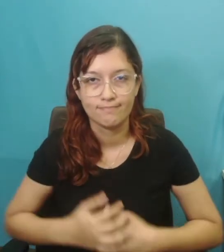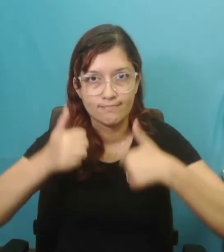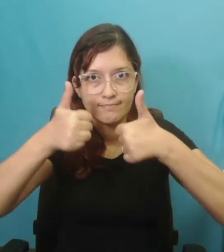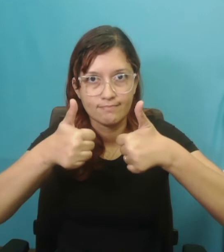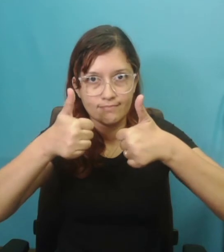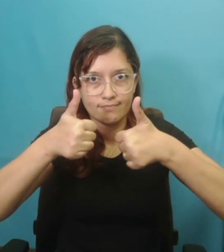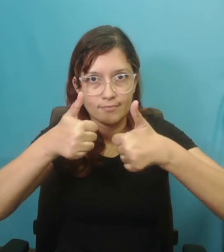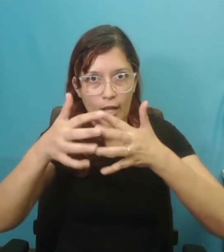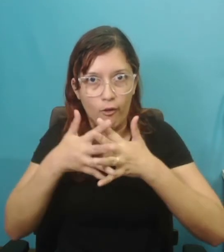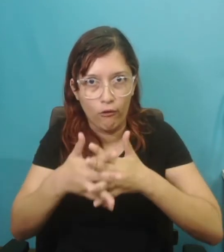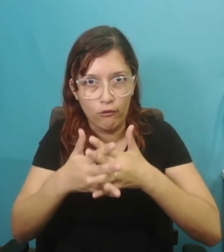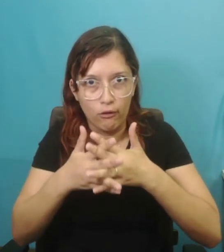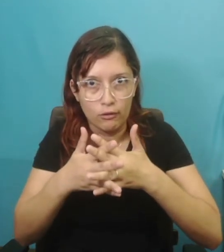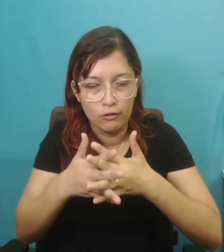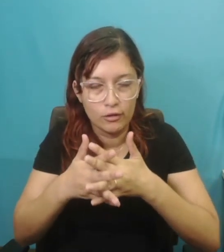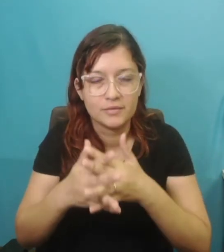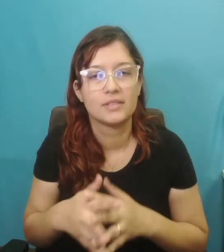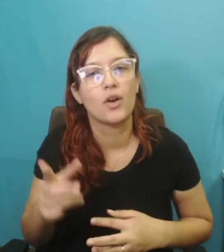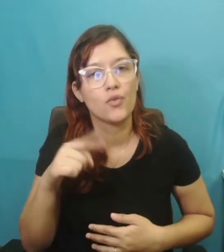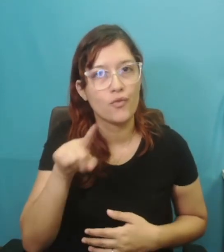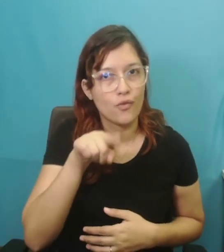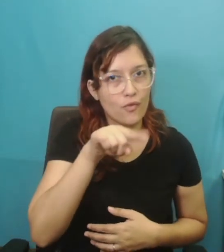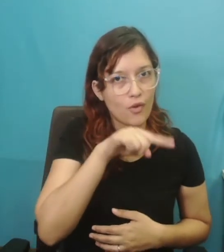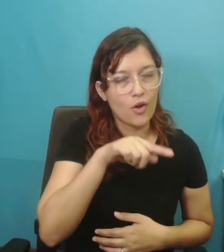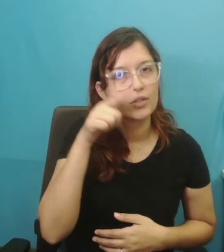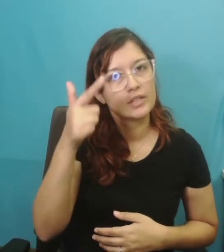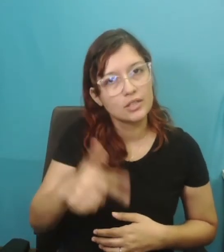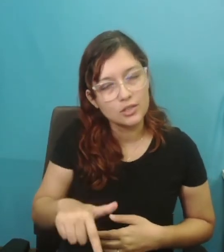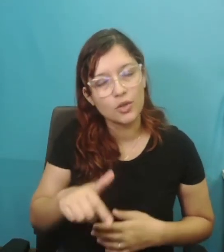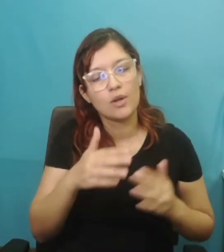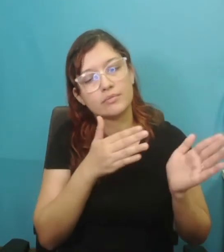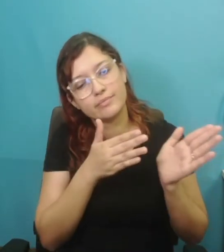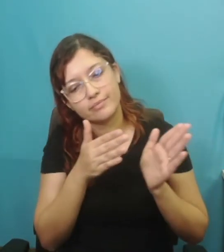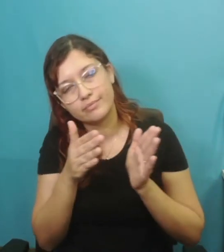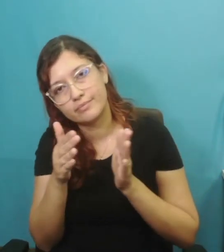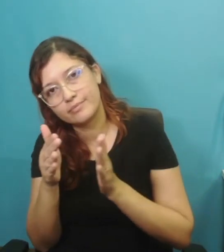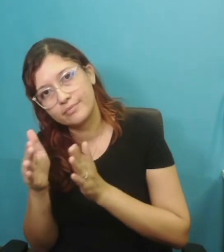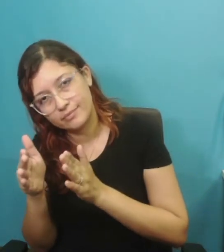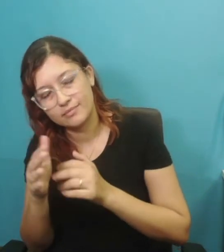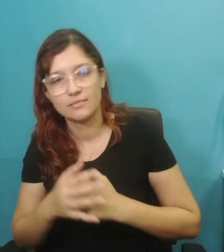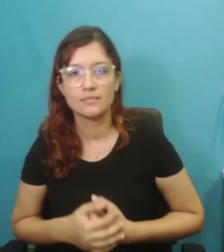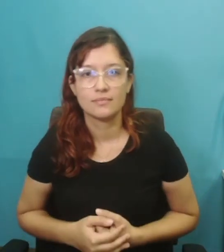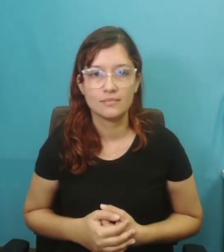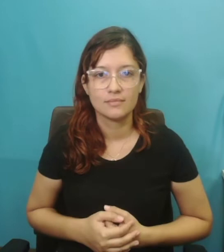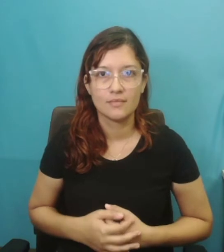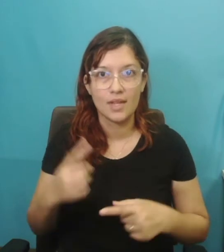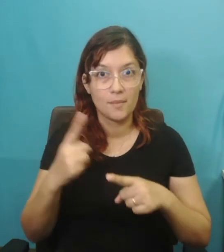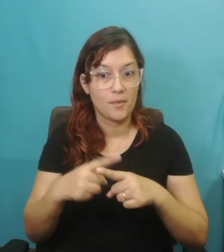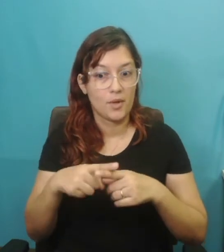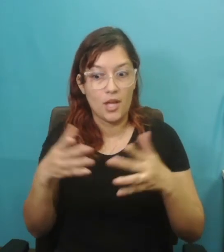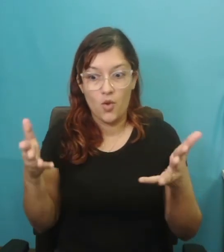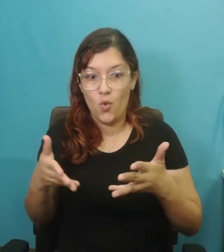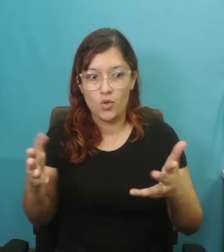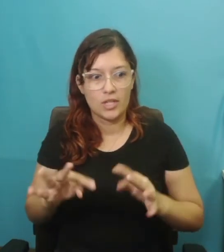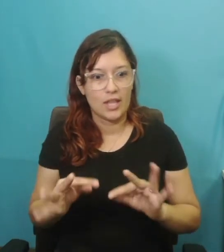3 vezes. Certo? Ficou confuso? Então volta e assiste novamente.